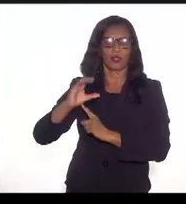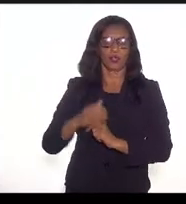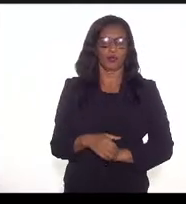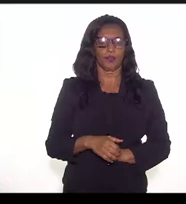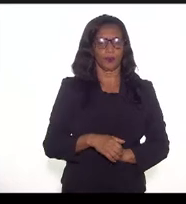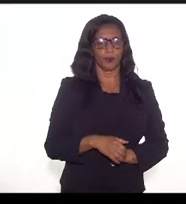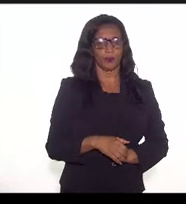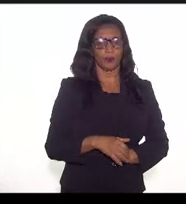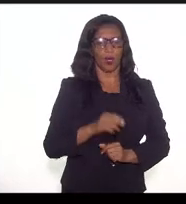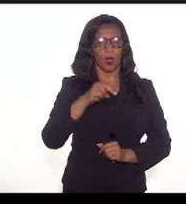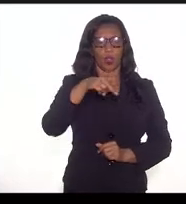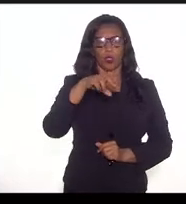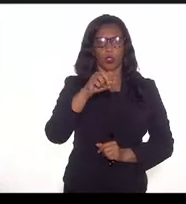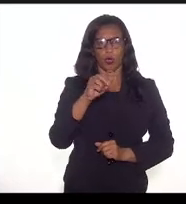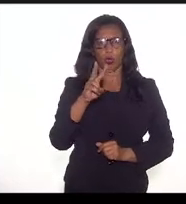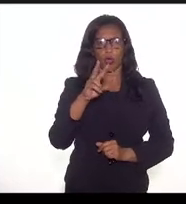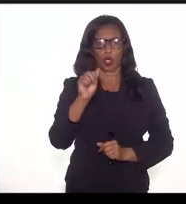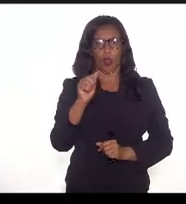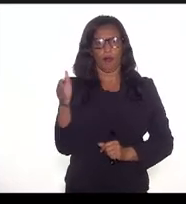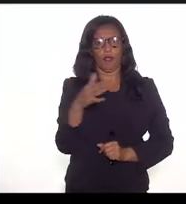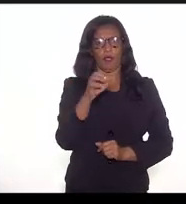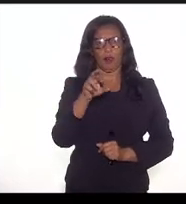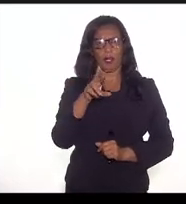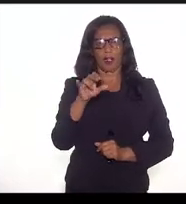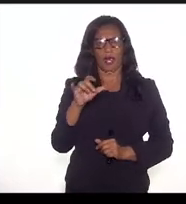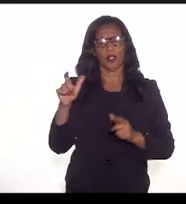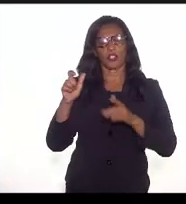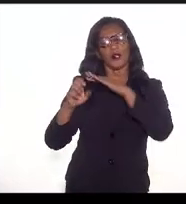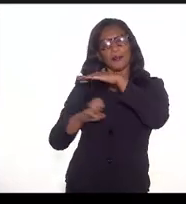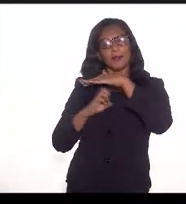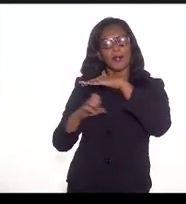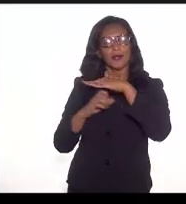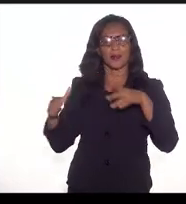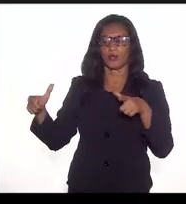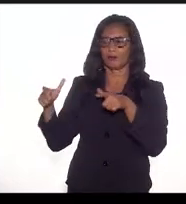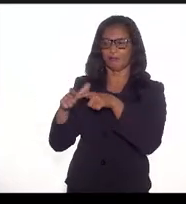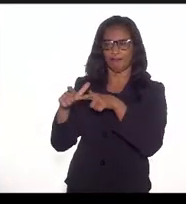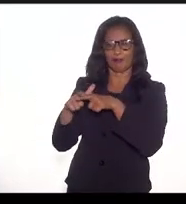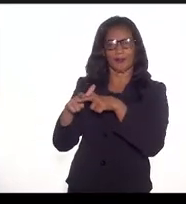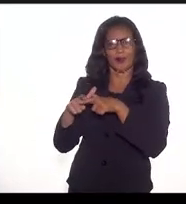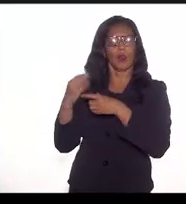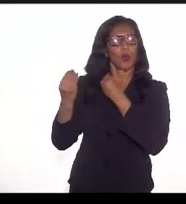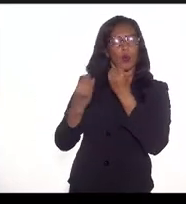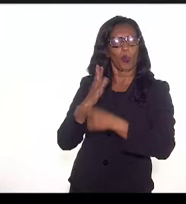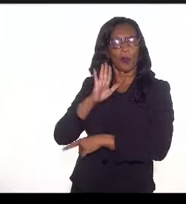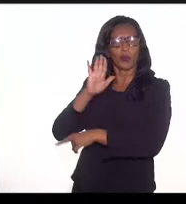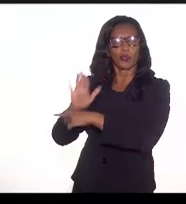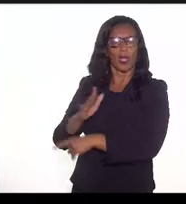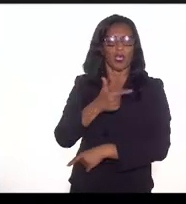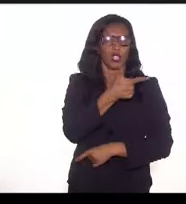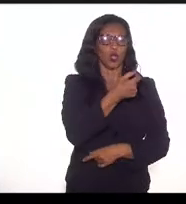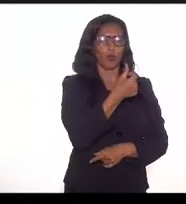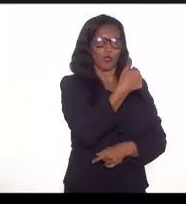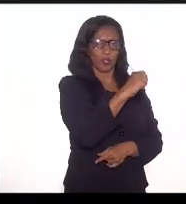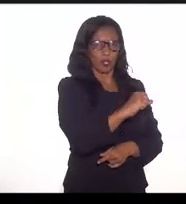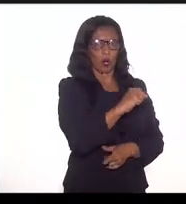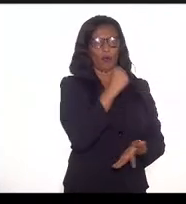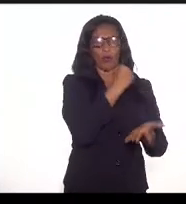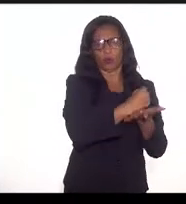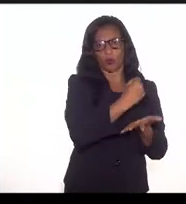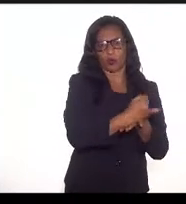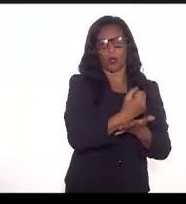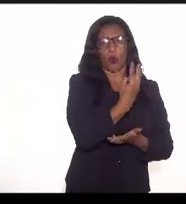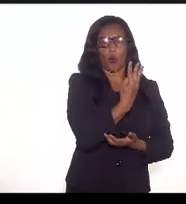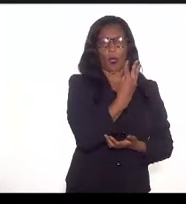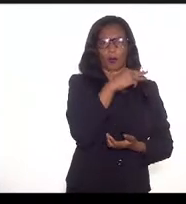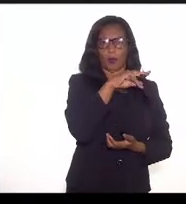é o recurso que a gente utiliza para inovação para os micro e pequenos empresários. Em 2019, a gente contratou 4 milhões,